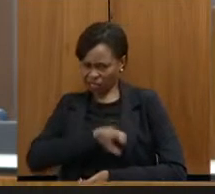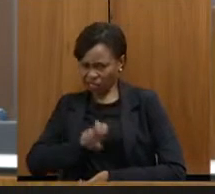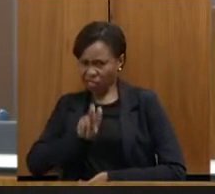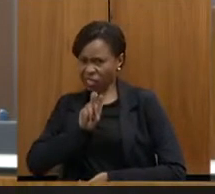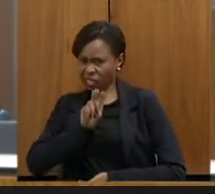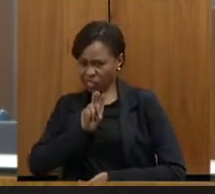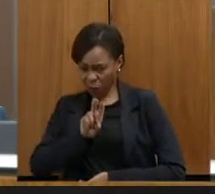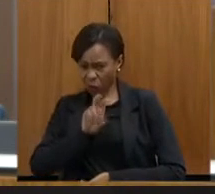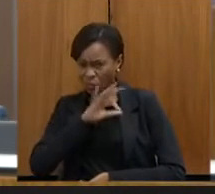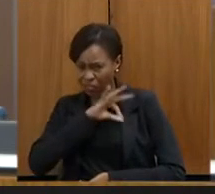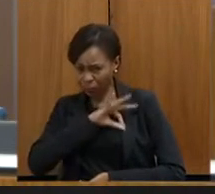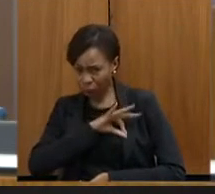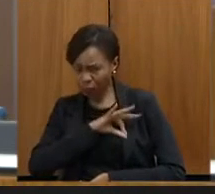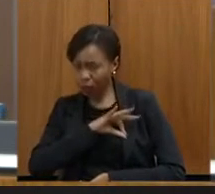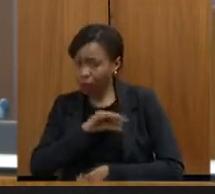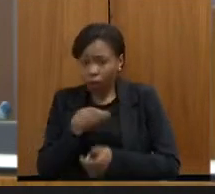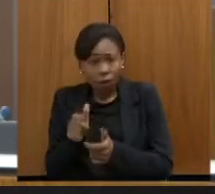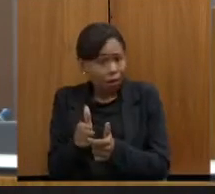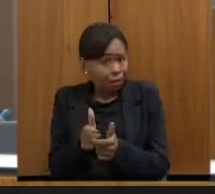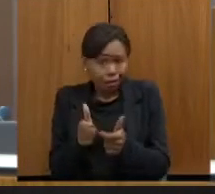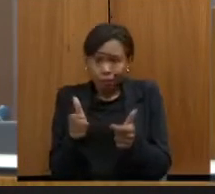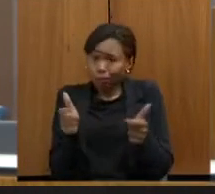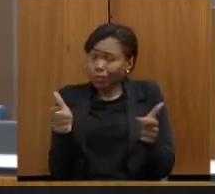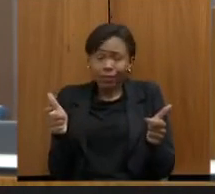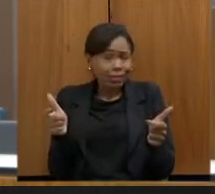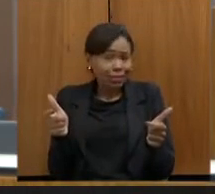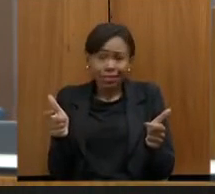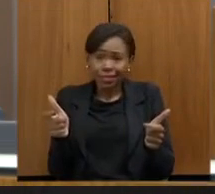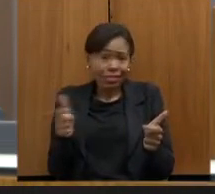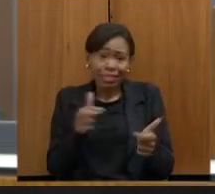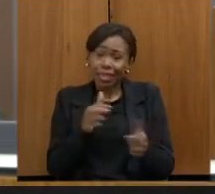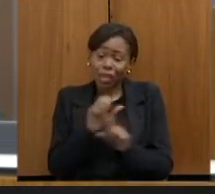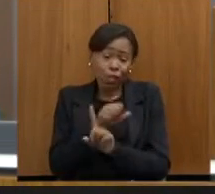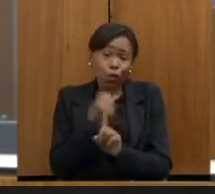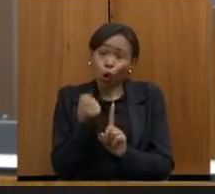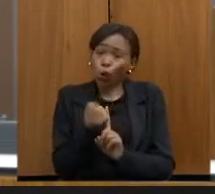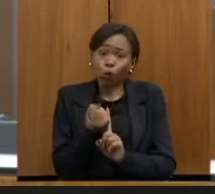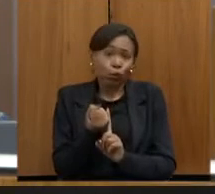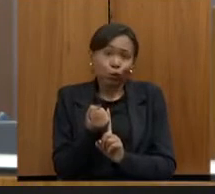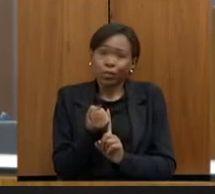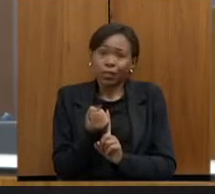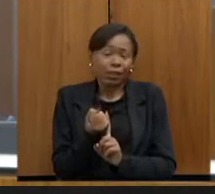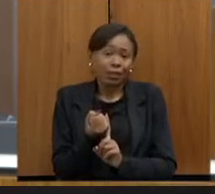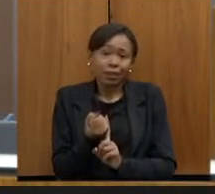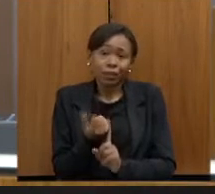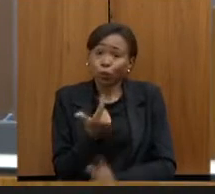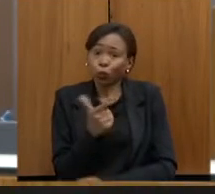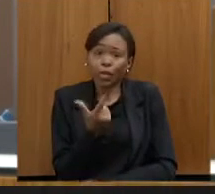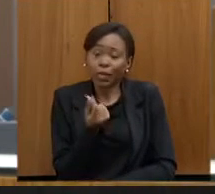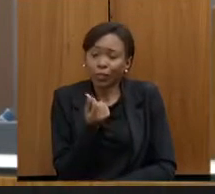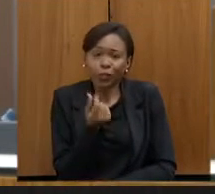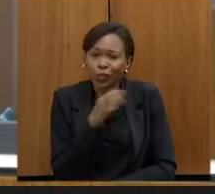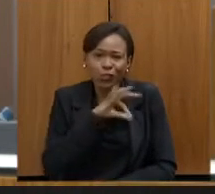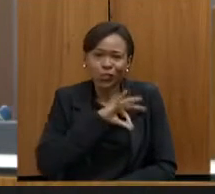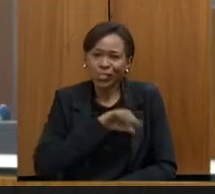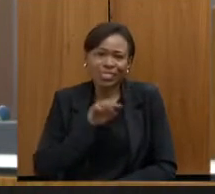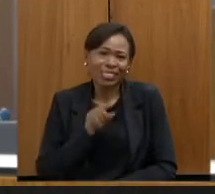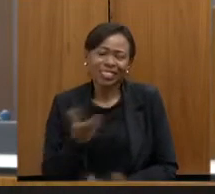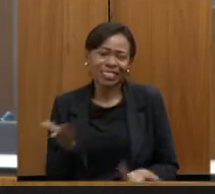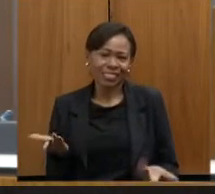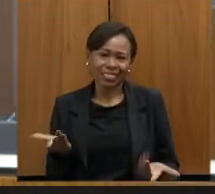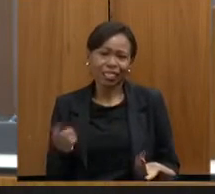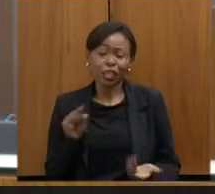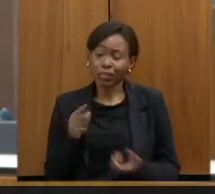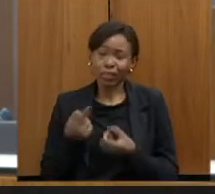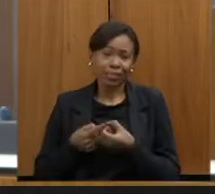grande maioria ficaria aí reúbe éste. O município não tem recurso para isso. Então, o